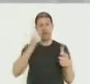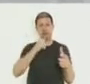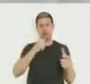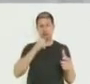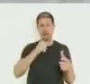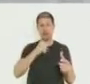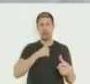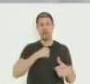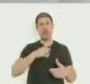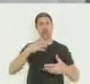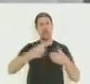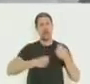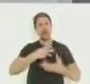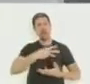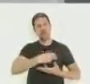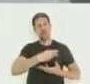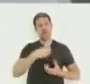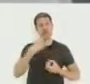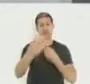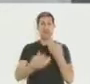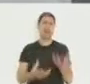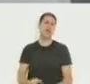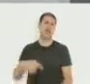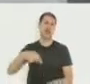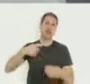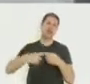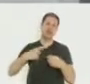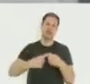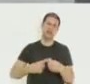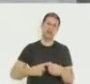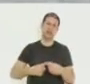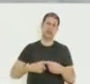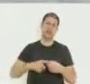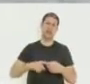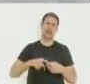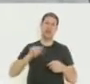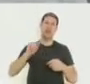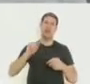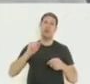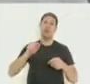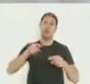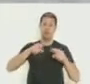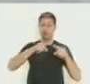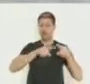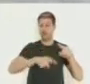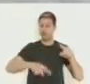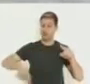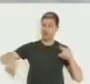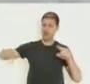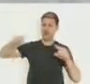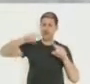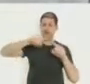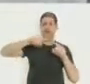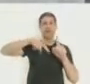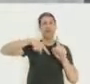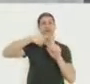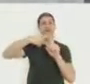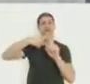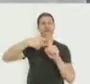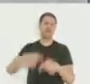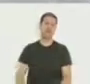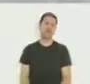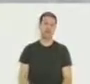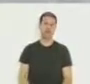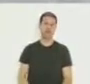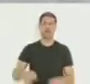humano em nossa cidade é o chamado círculo Virtuoso positivo médicos pediatras